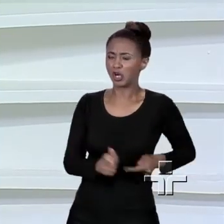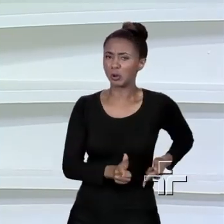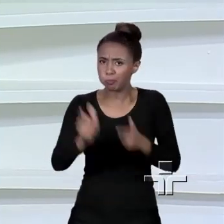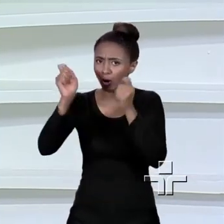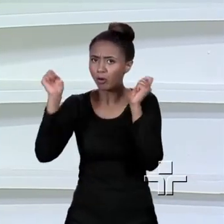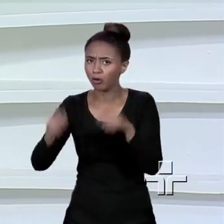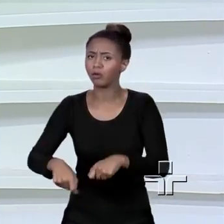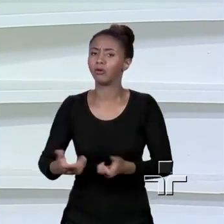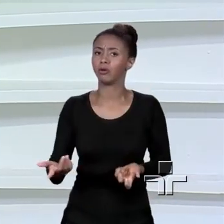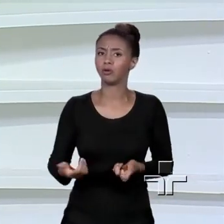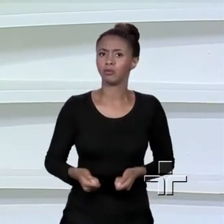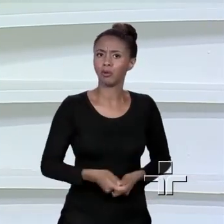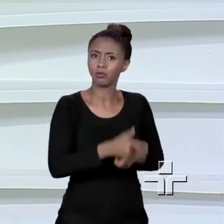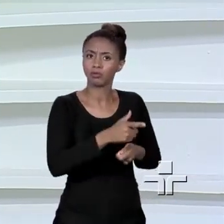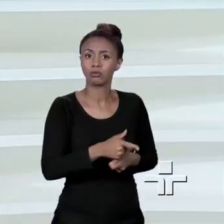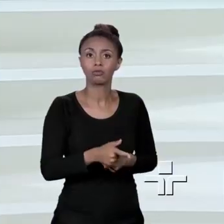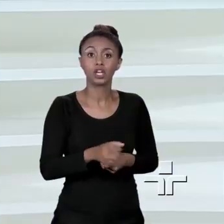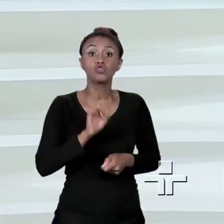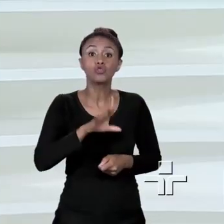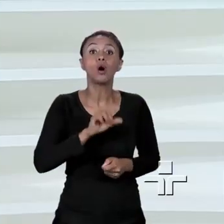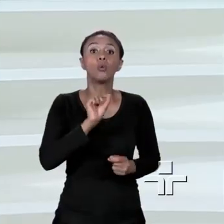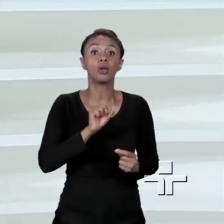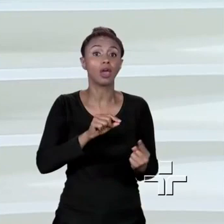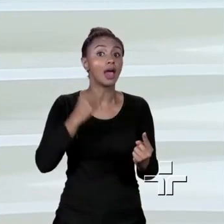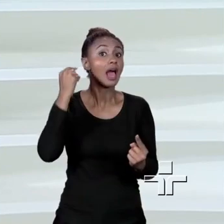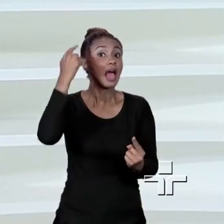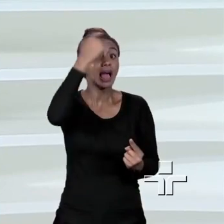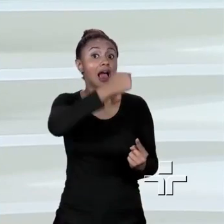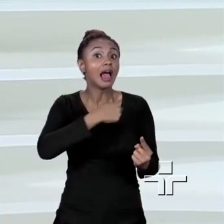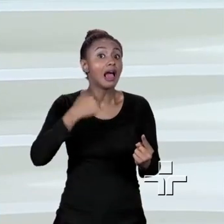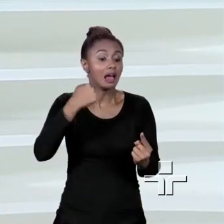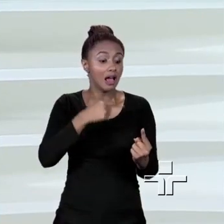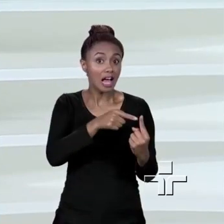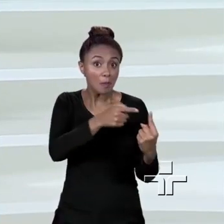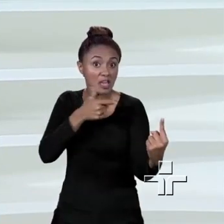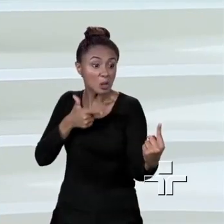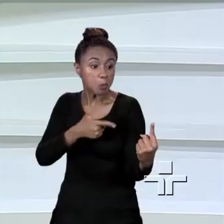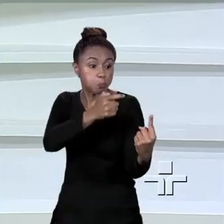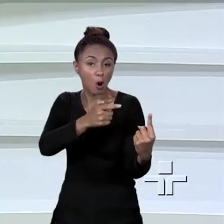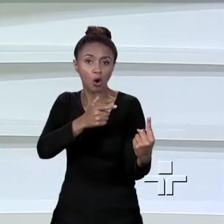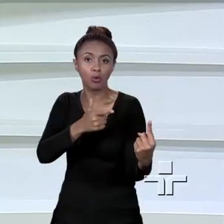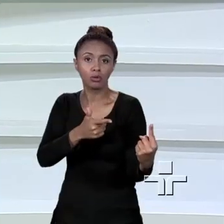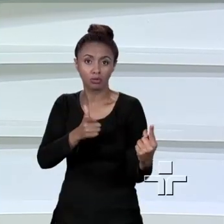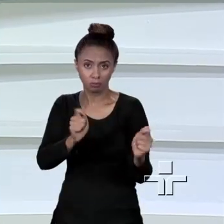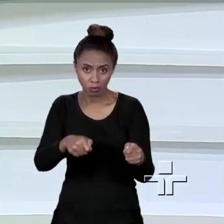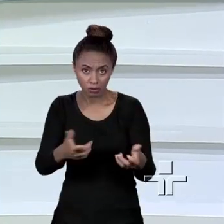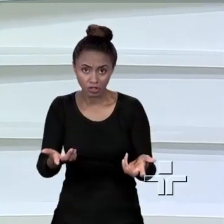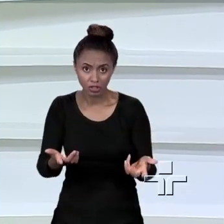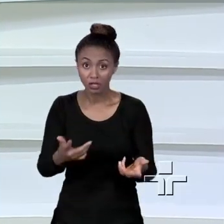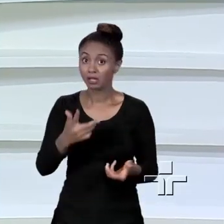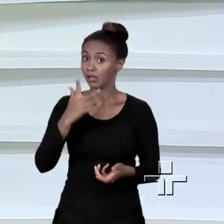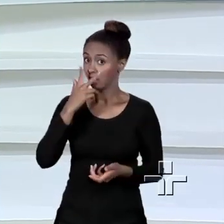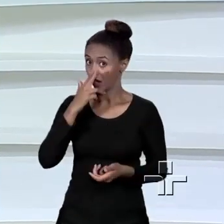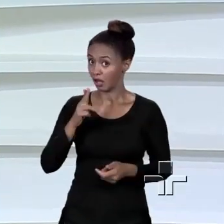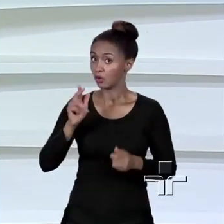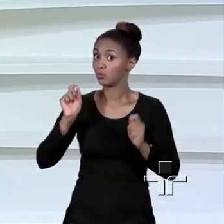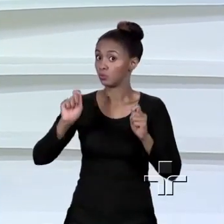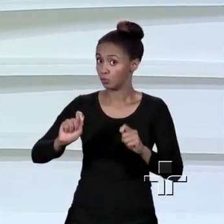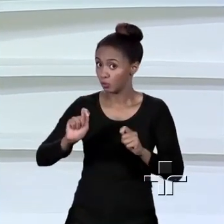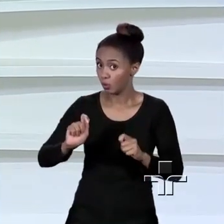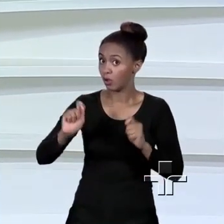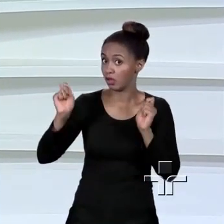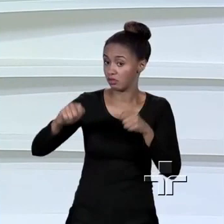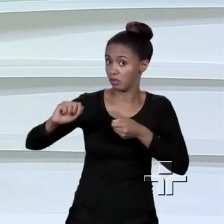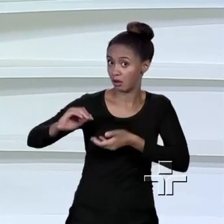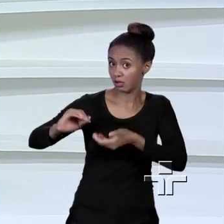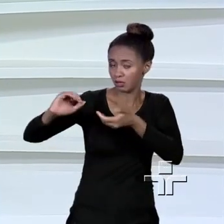na cabecinha e fogo. Né? Então, assim, essas são questões que podem sim aparecer no novo Congresso, independentemente